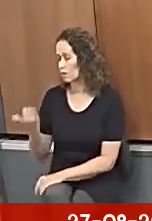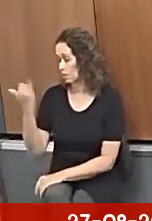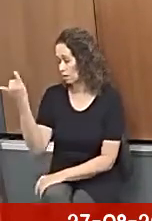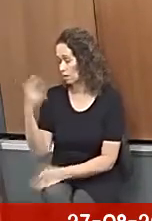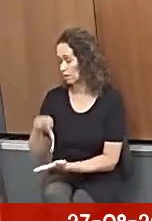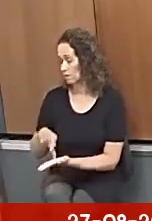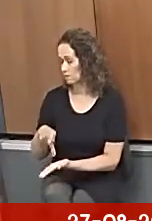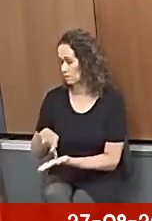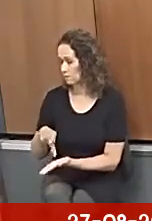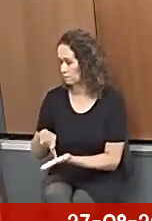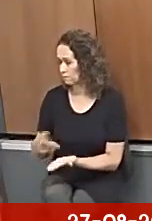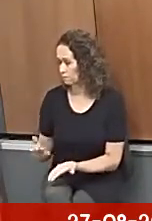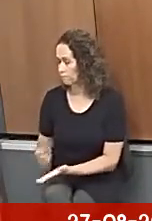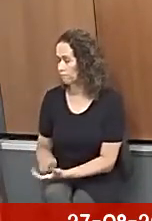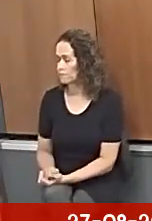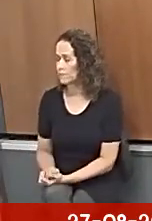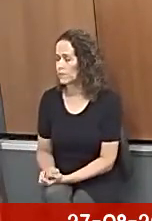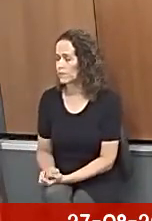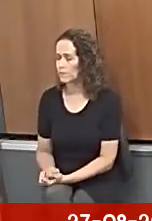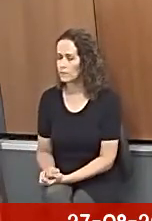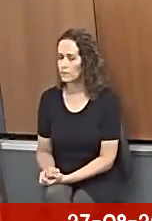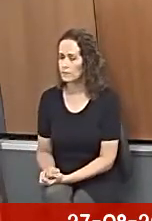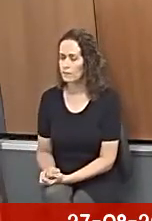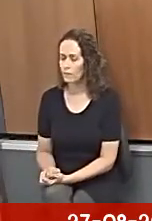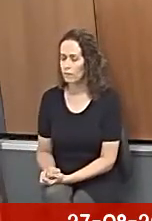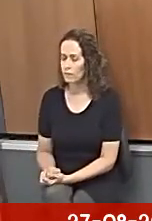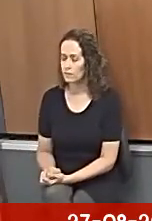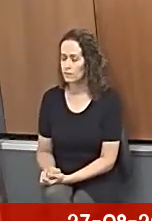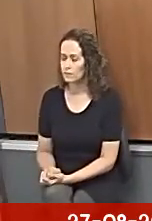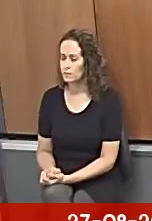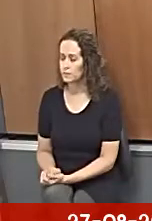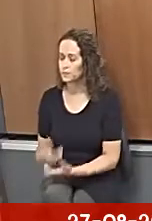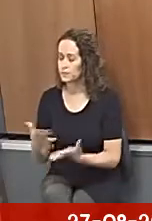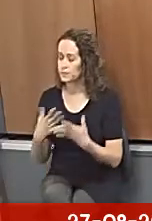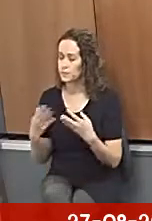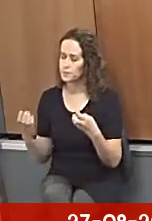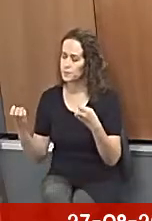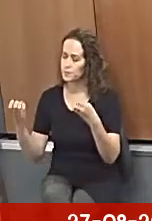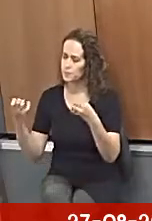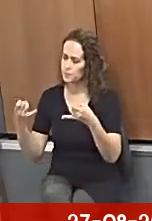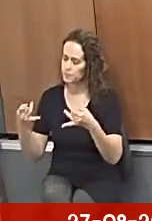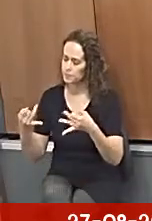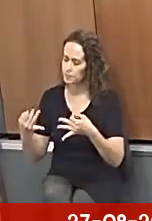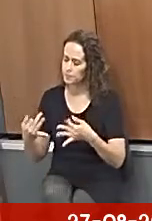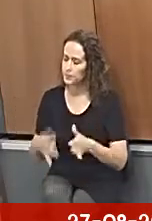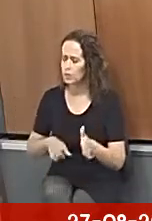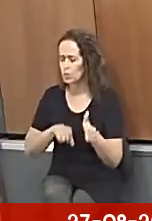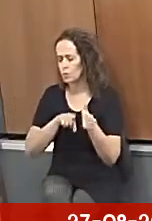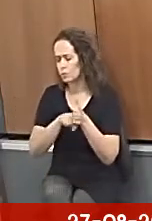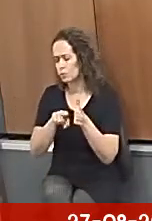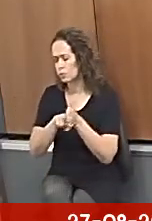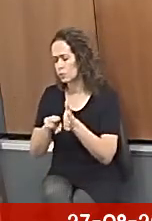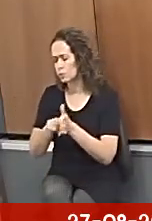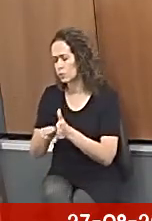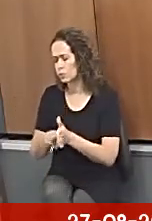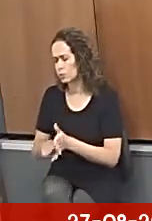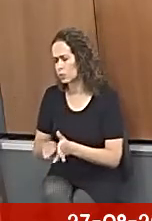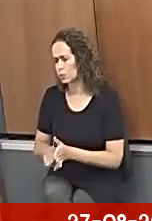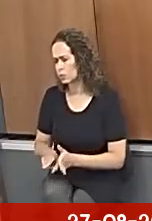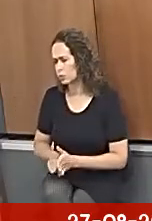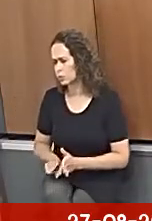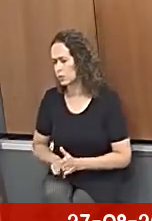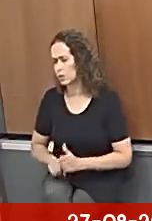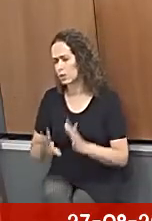a fruição do estádio vou tentar que passar pelo maior número de questões que foram mencionadas quem